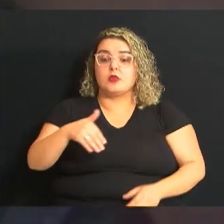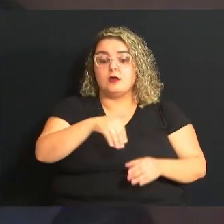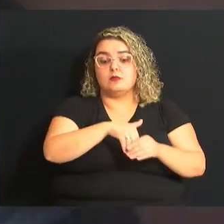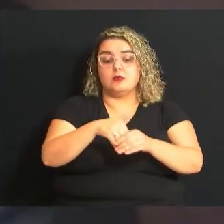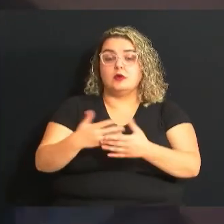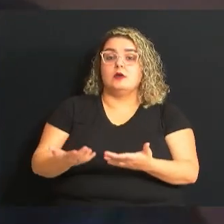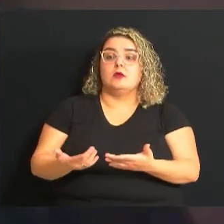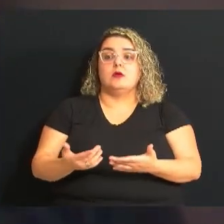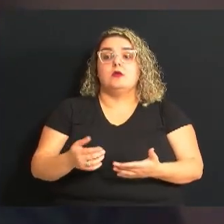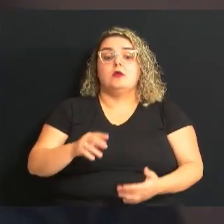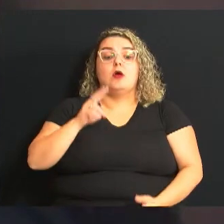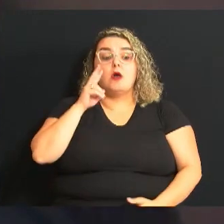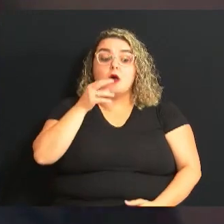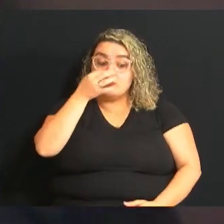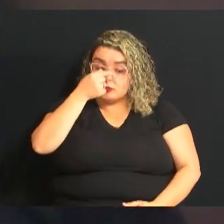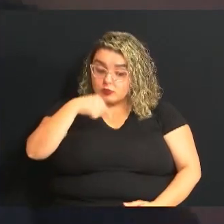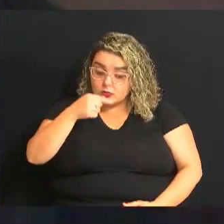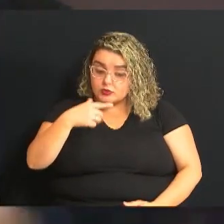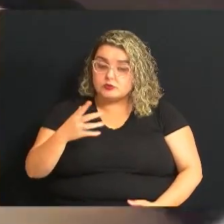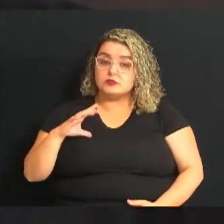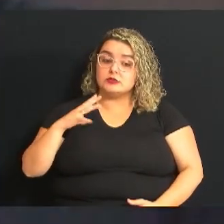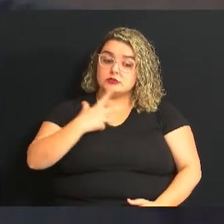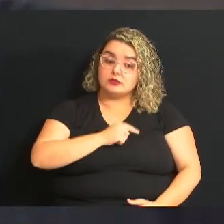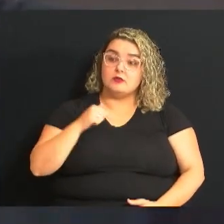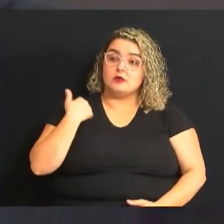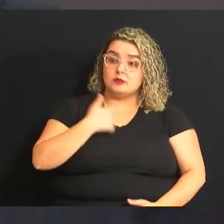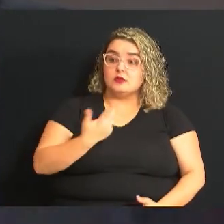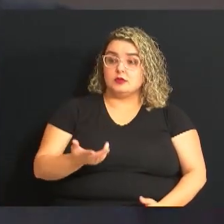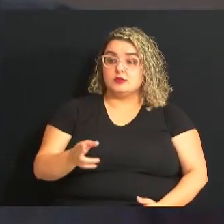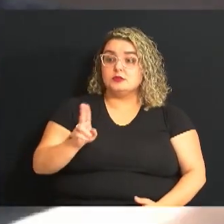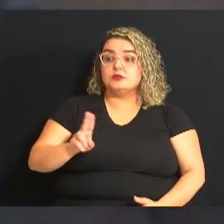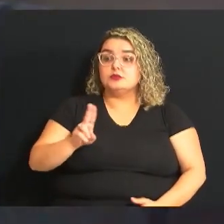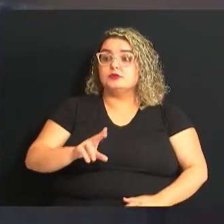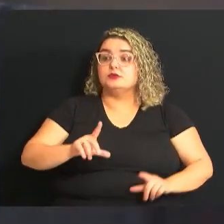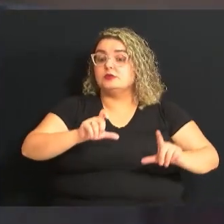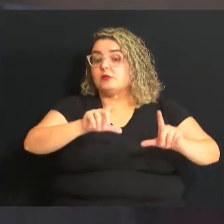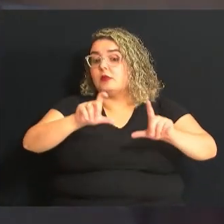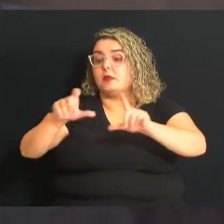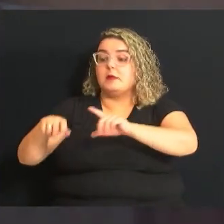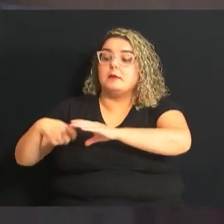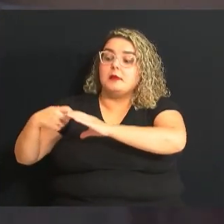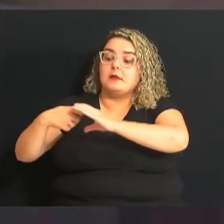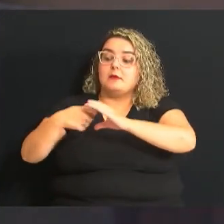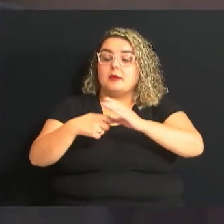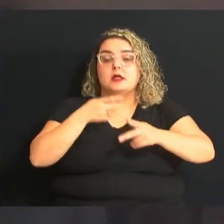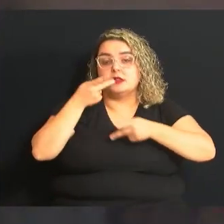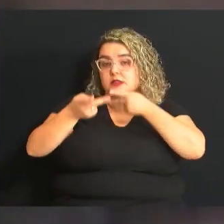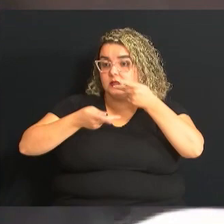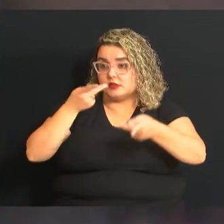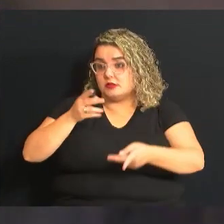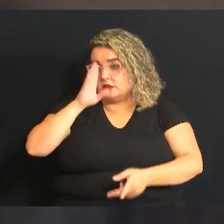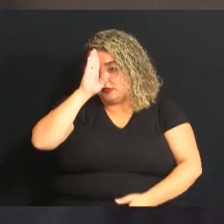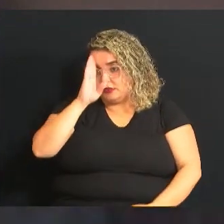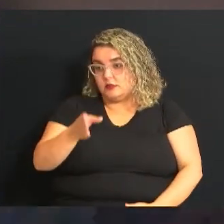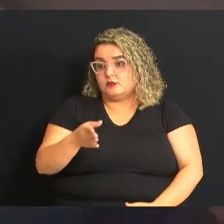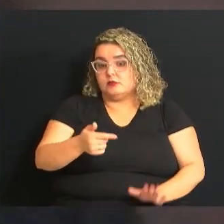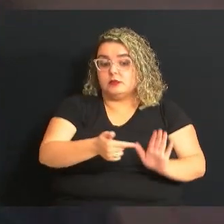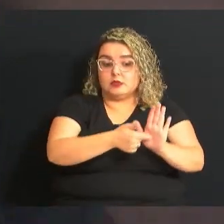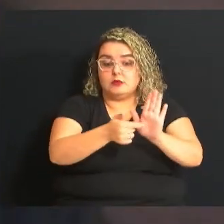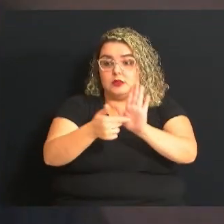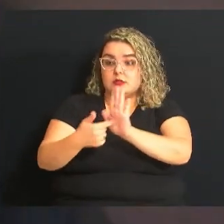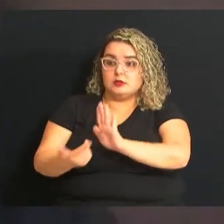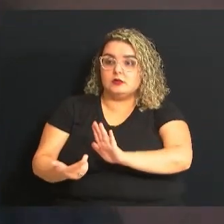que essa aprendizagem dos alunos seja responsabilidade de todos, mas de todos os envolvidos, seja responsabilidade